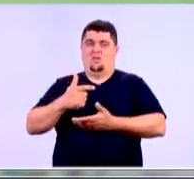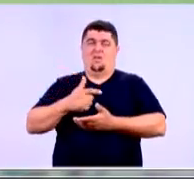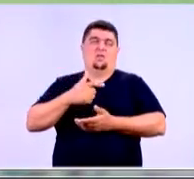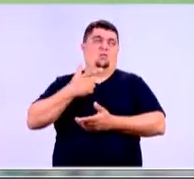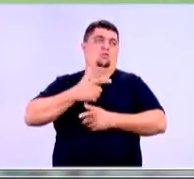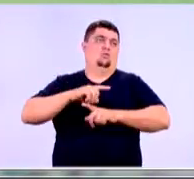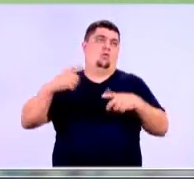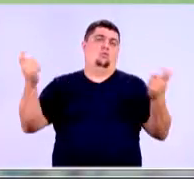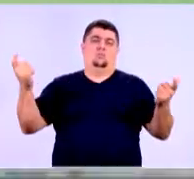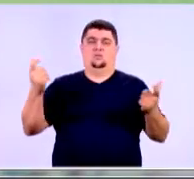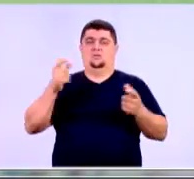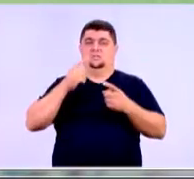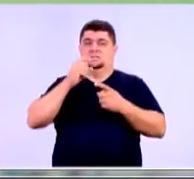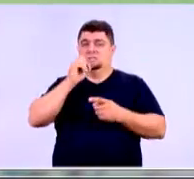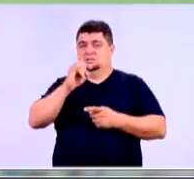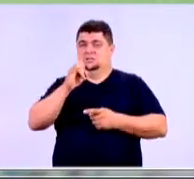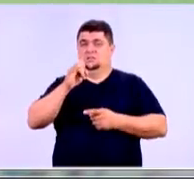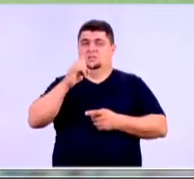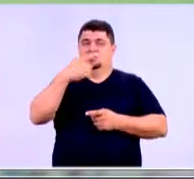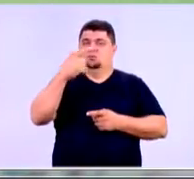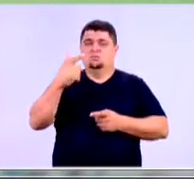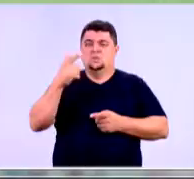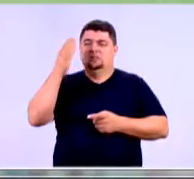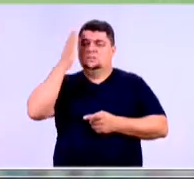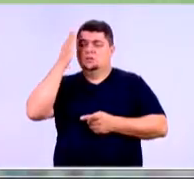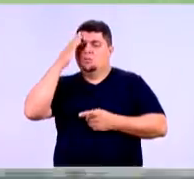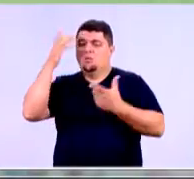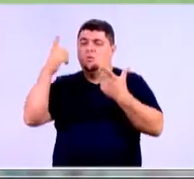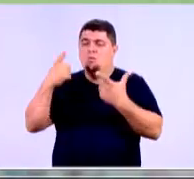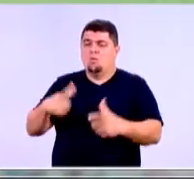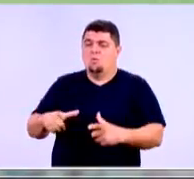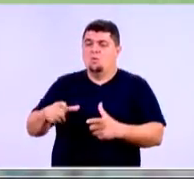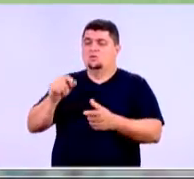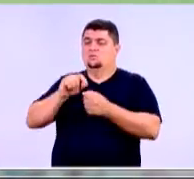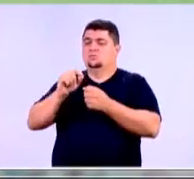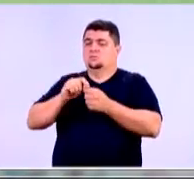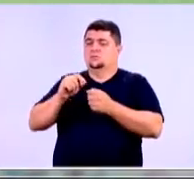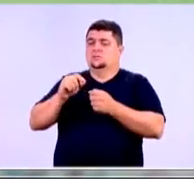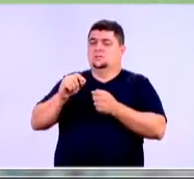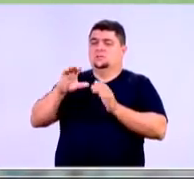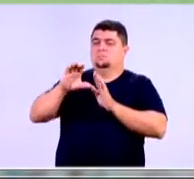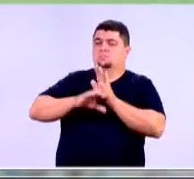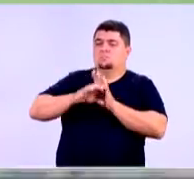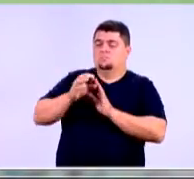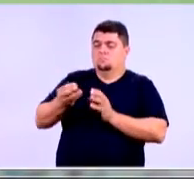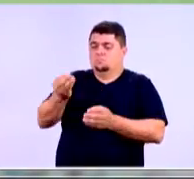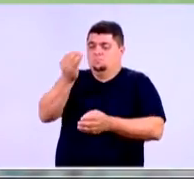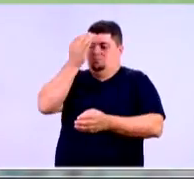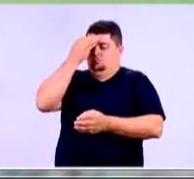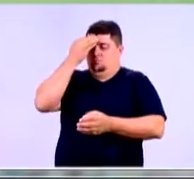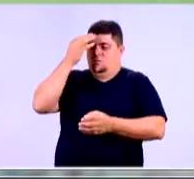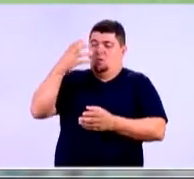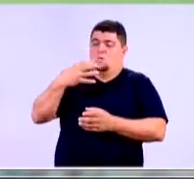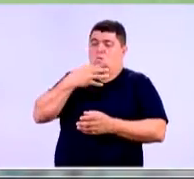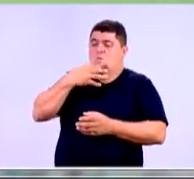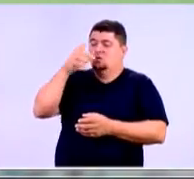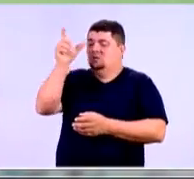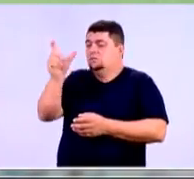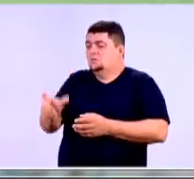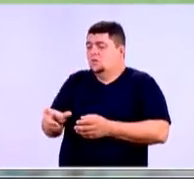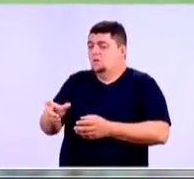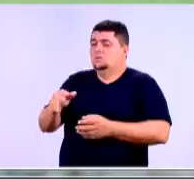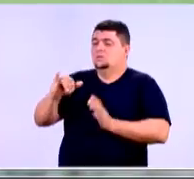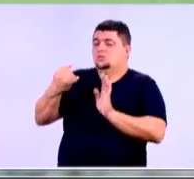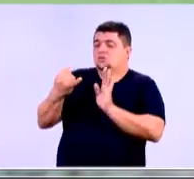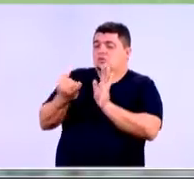grande. Caso você não tenha informações suficientes para formar um conceito sobre a capacidade dessa pessoa de pagar